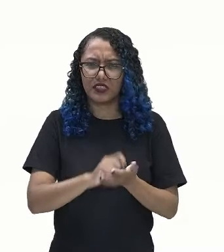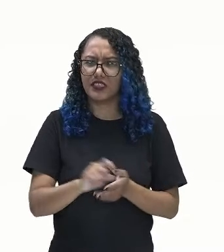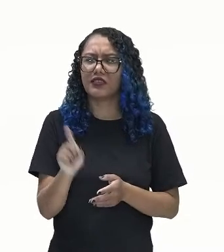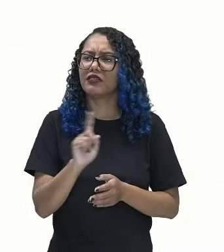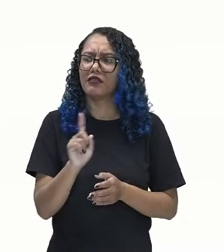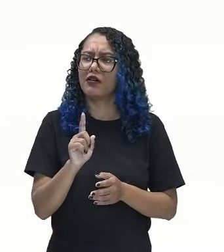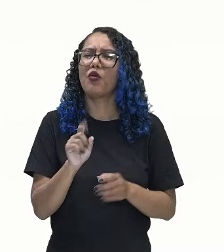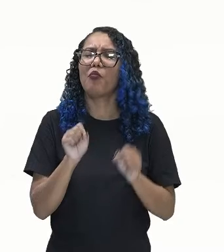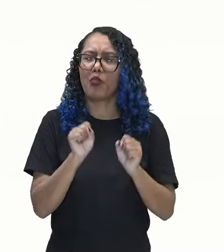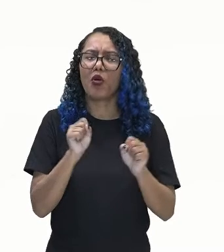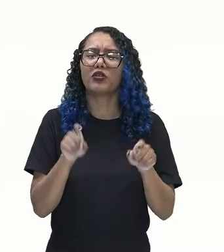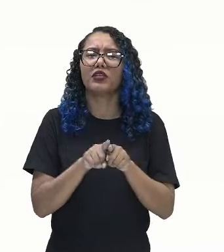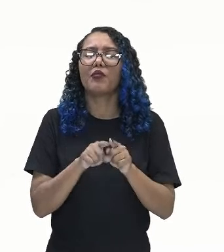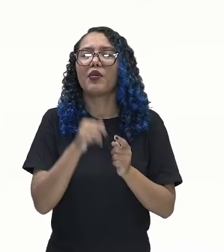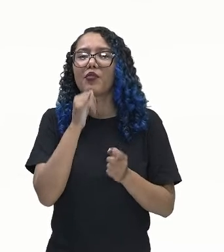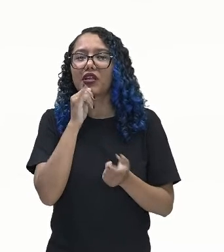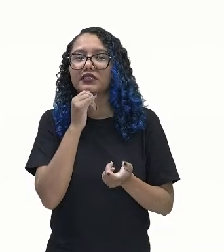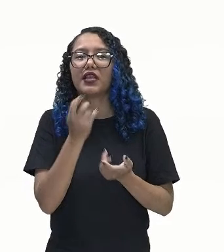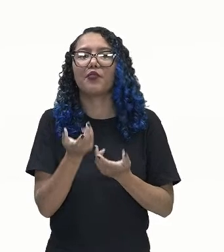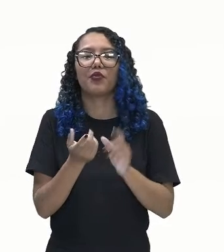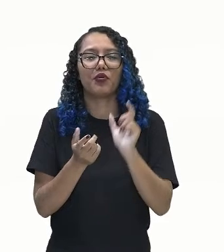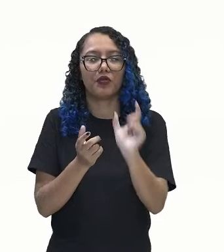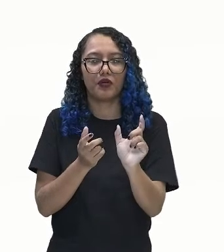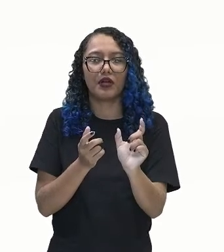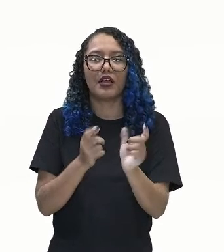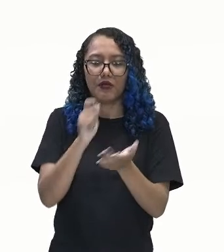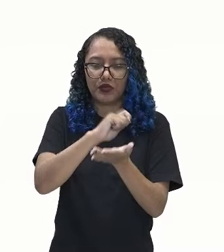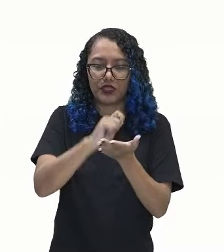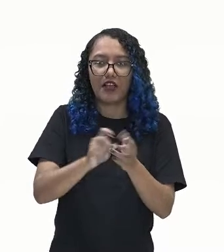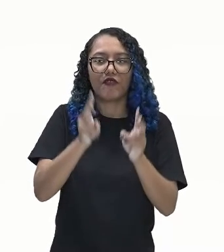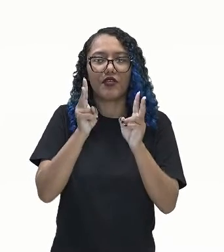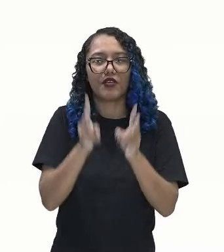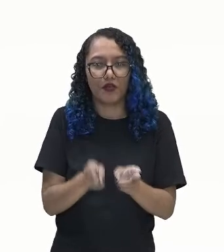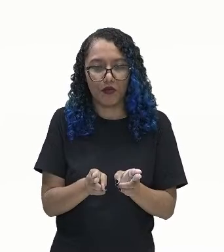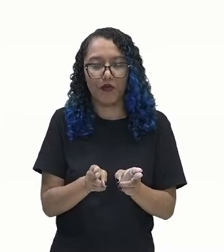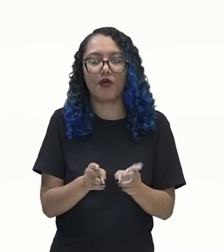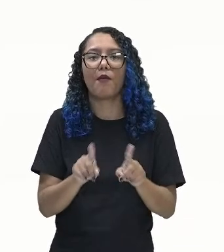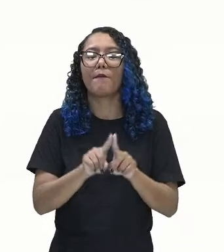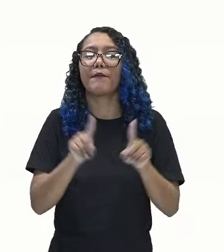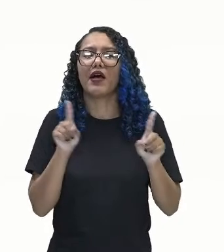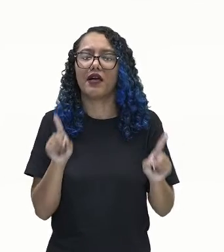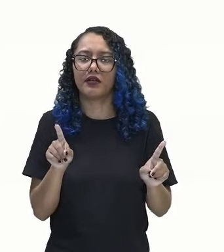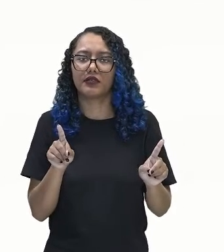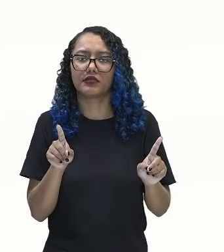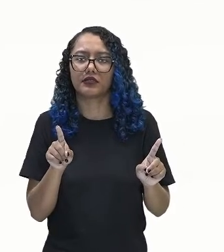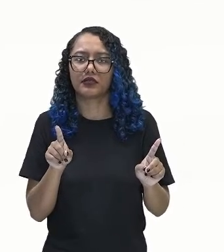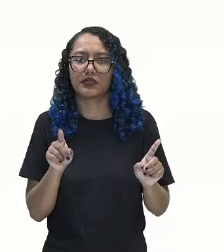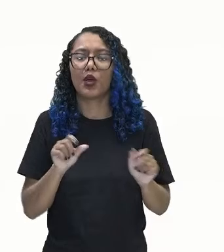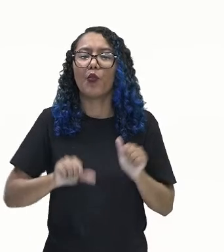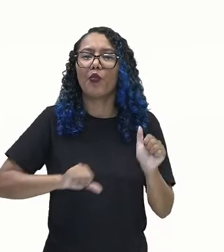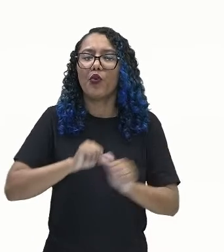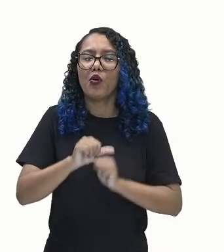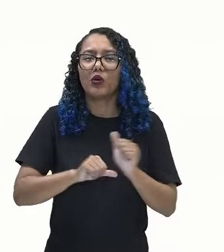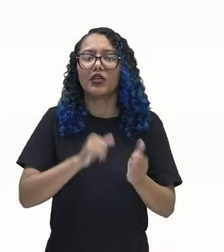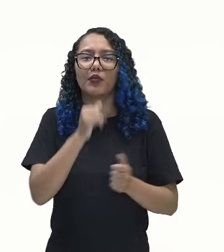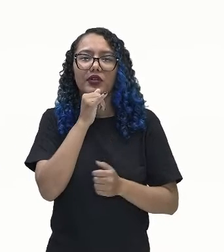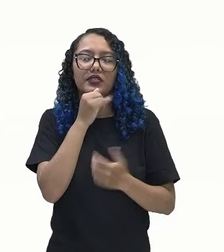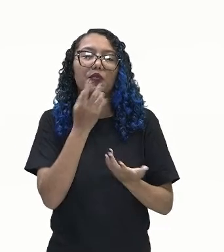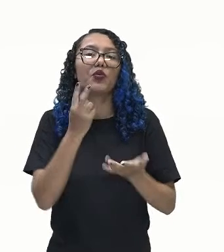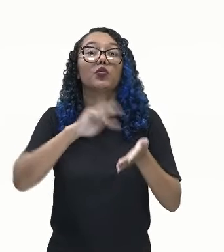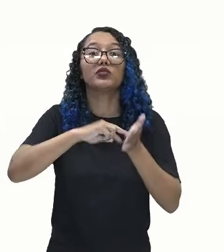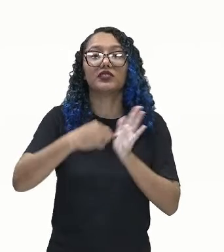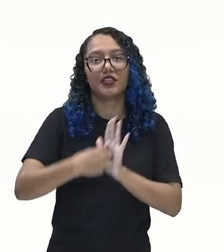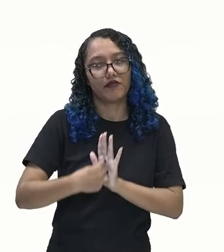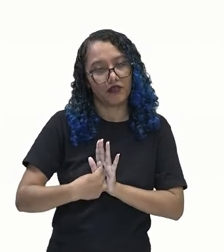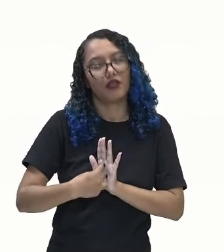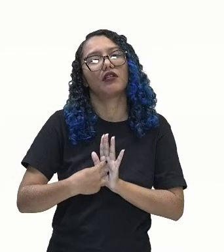palavra continue ainda sendo escrita da mesma forma, porém, ela mudou o significado